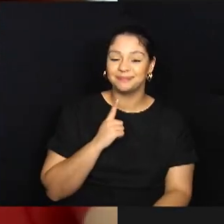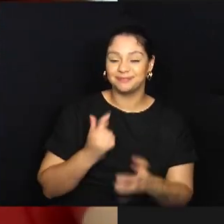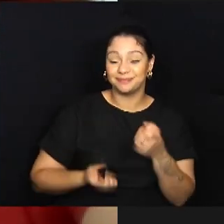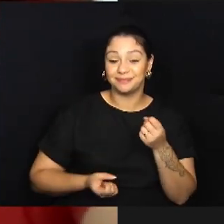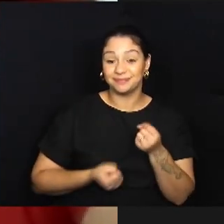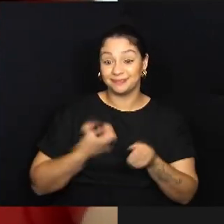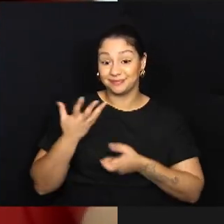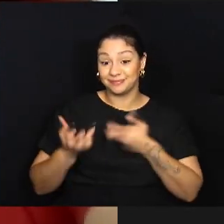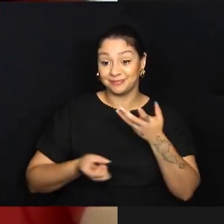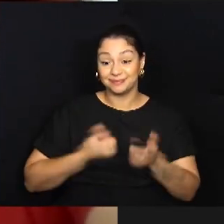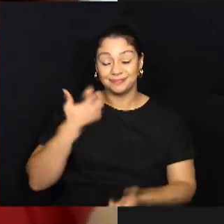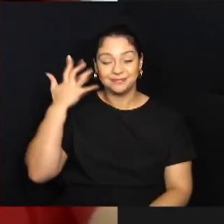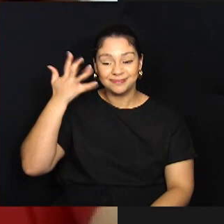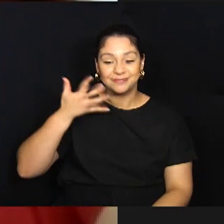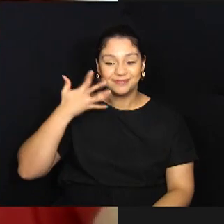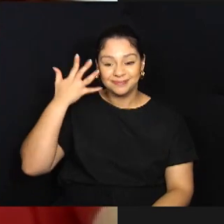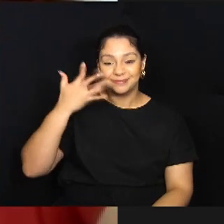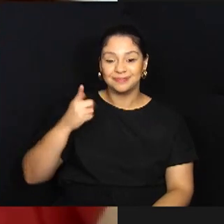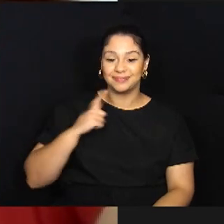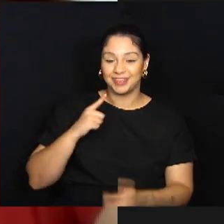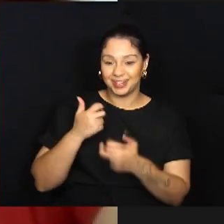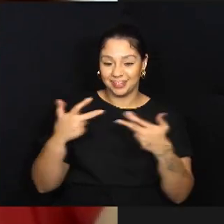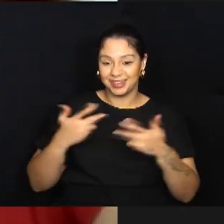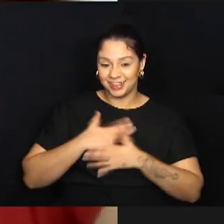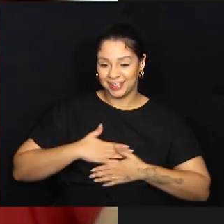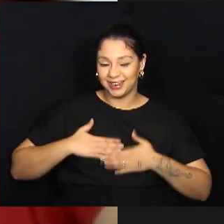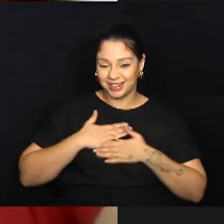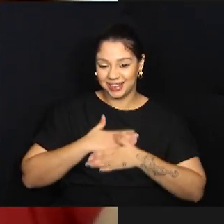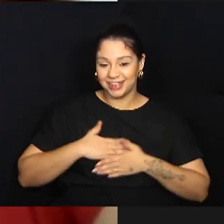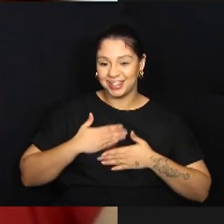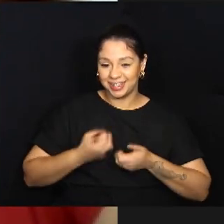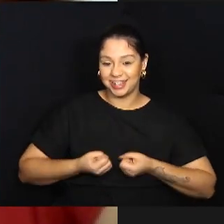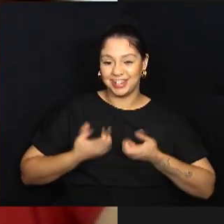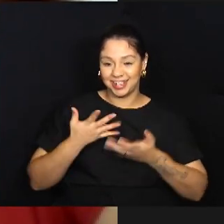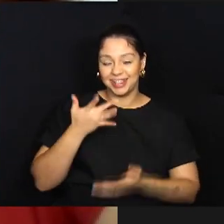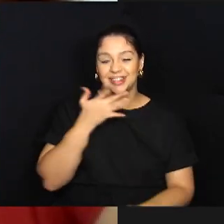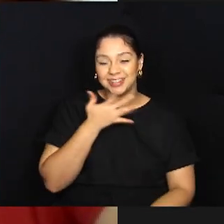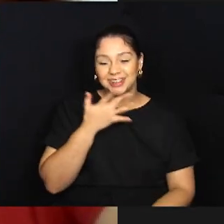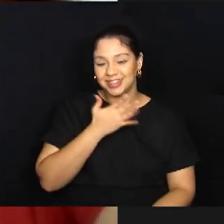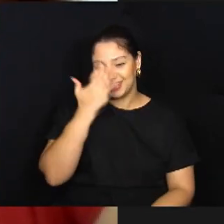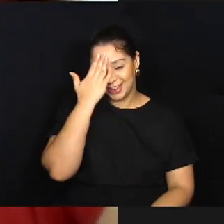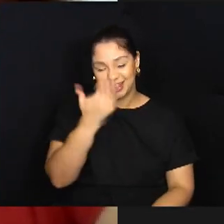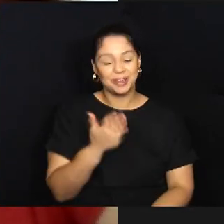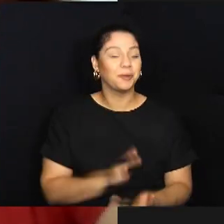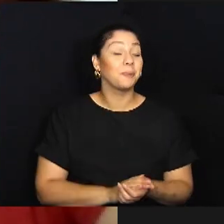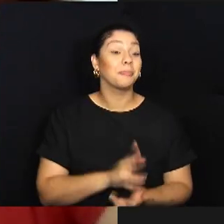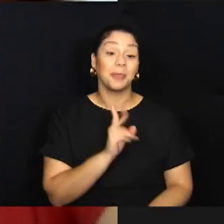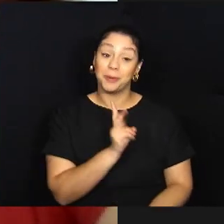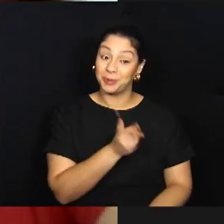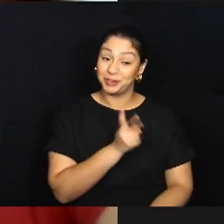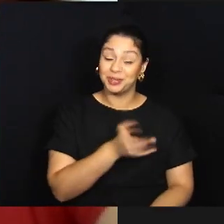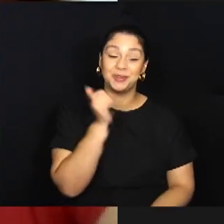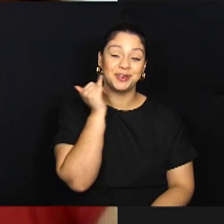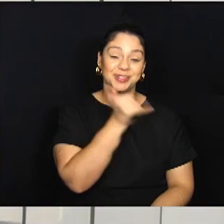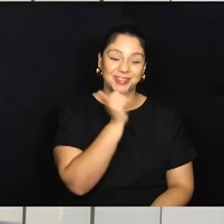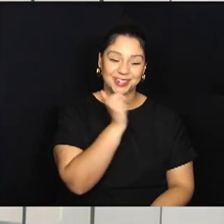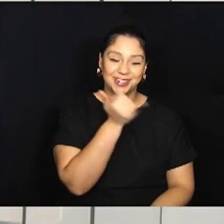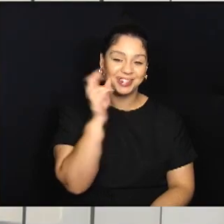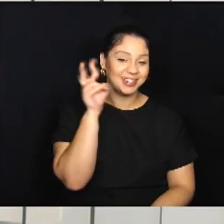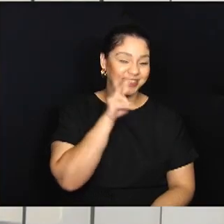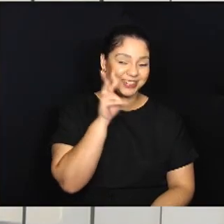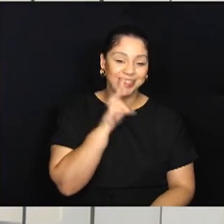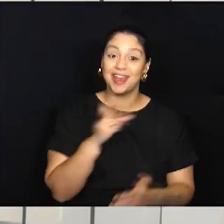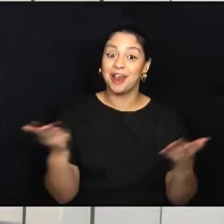que teve prazer em fazer. Então, muito obrigada. Continua então contando histórias. Vanderlei e Glória